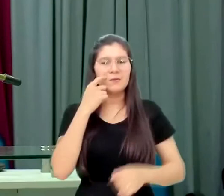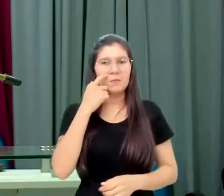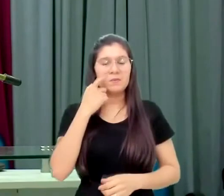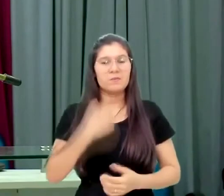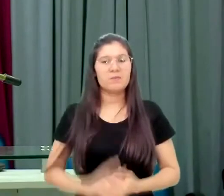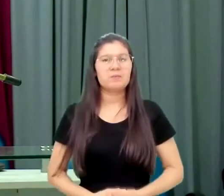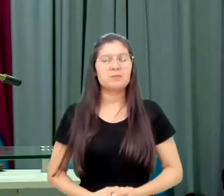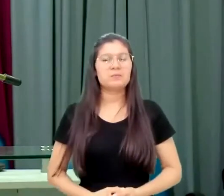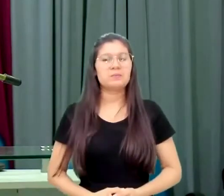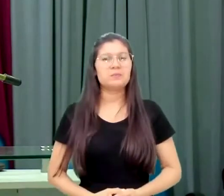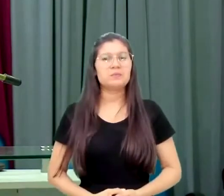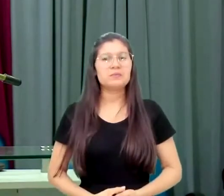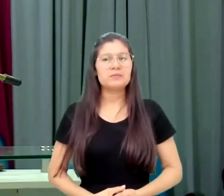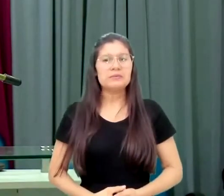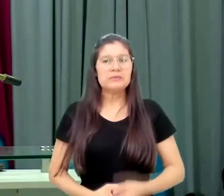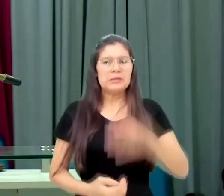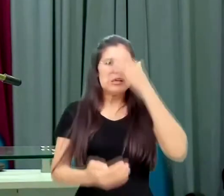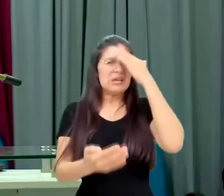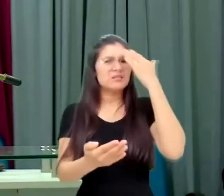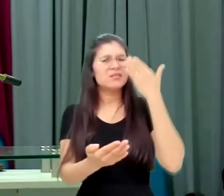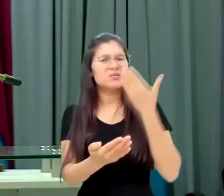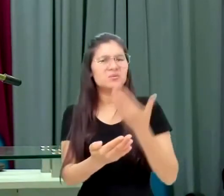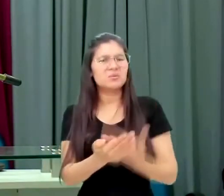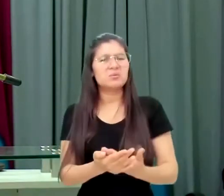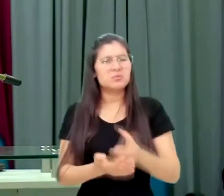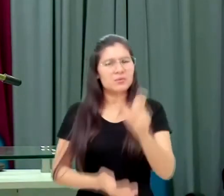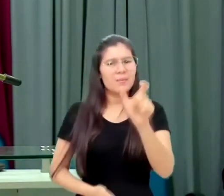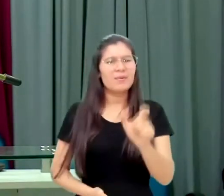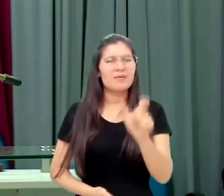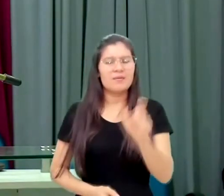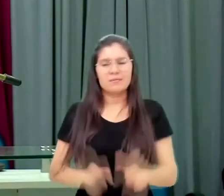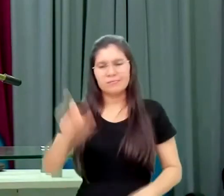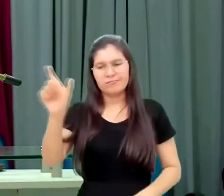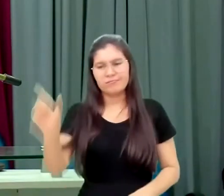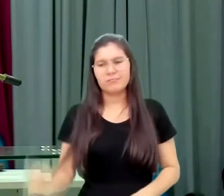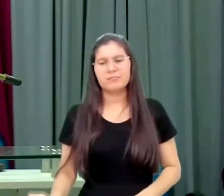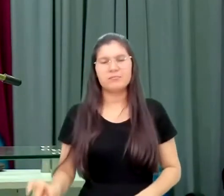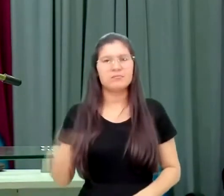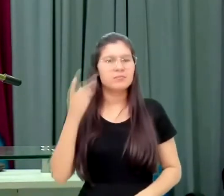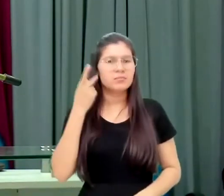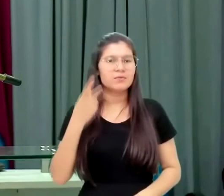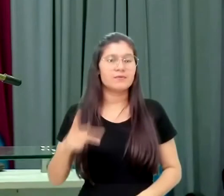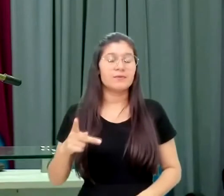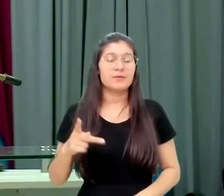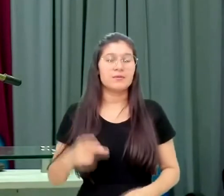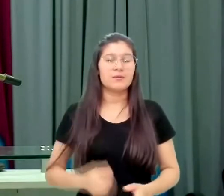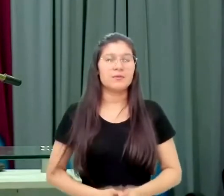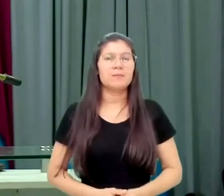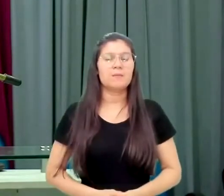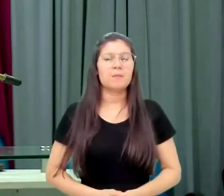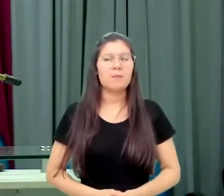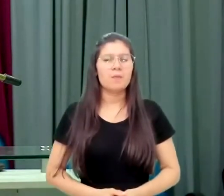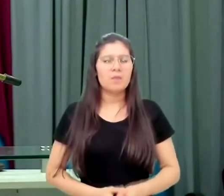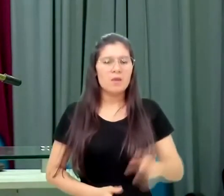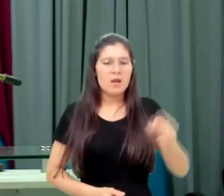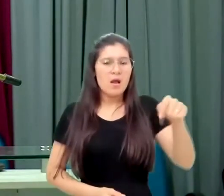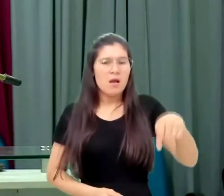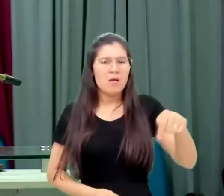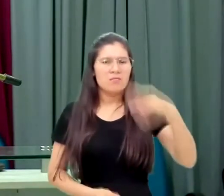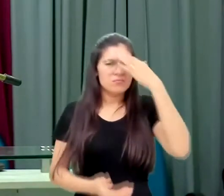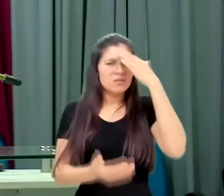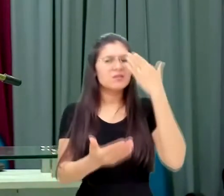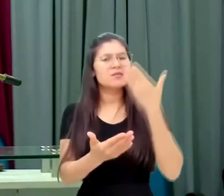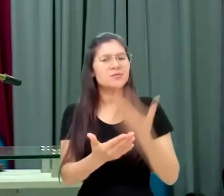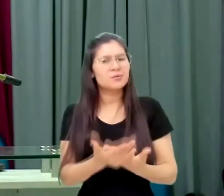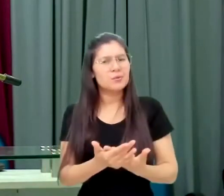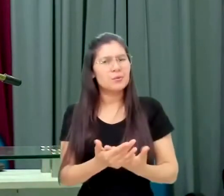segura na palavra que o homem de Deus tinha dito. Aleluia, aleluia. Ela creu. Isso aqui foi porque o homem de